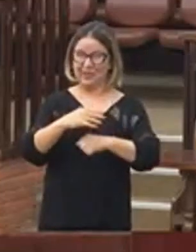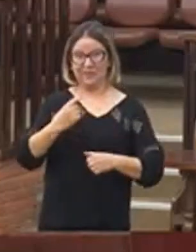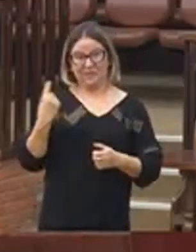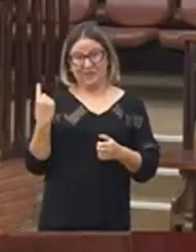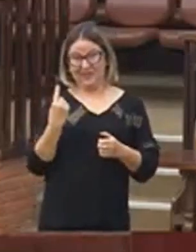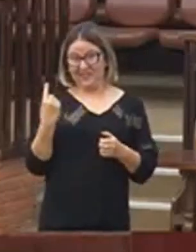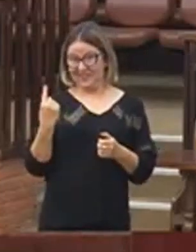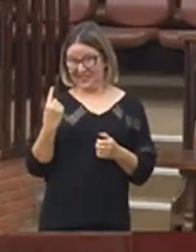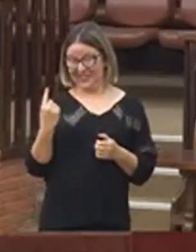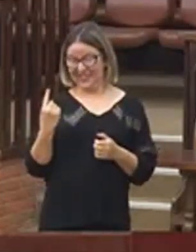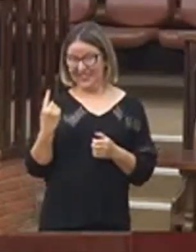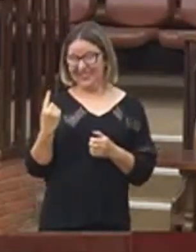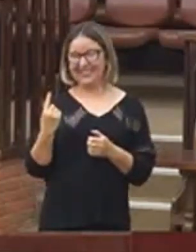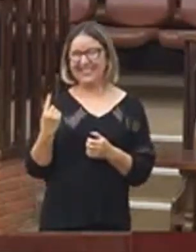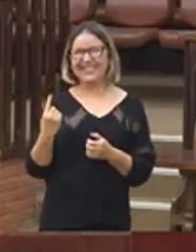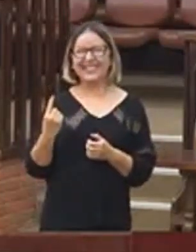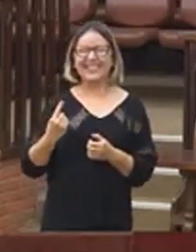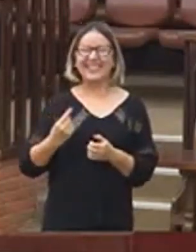reclusos,